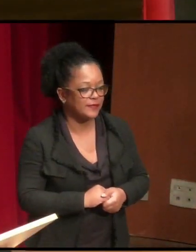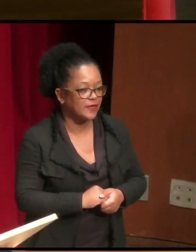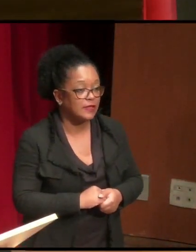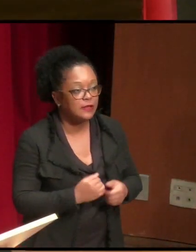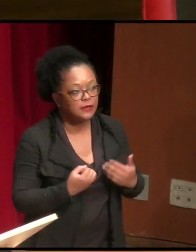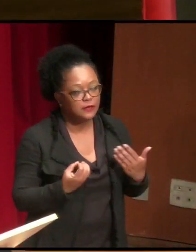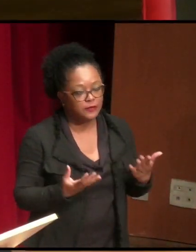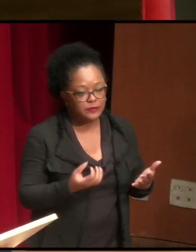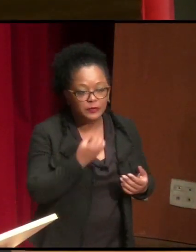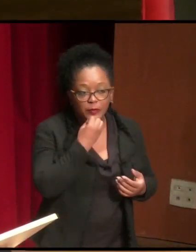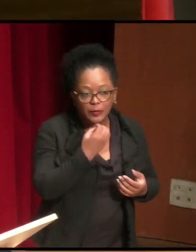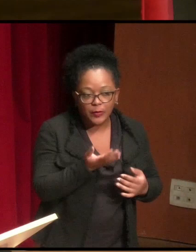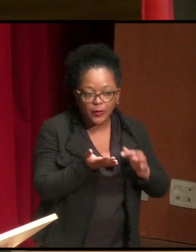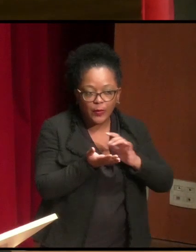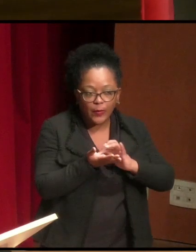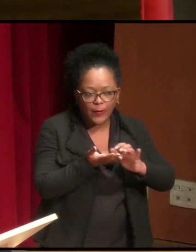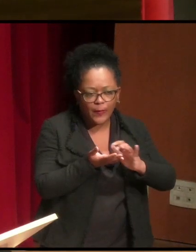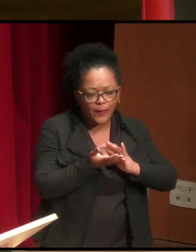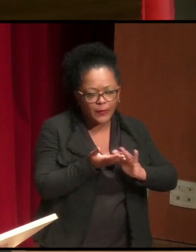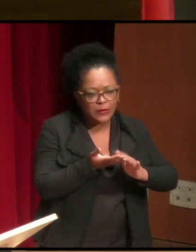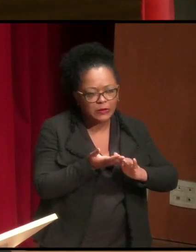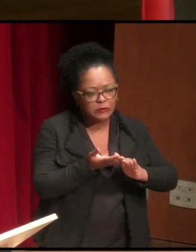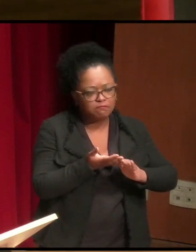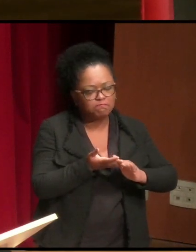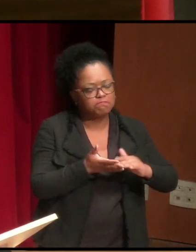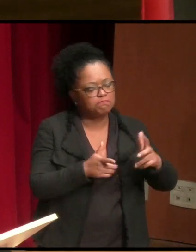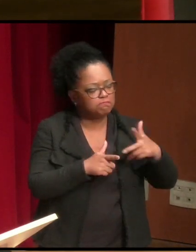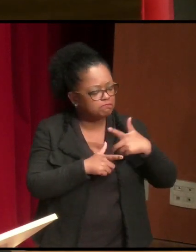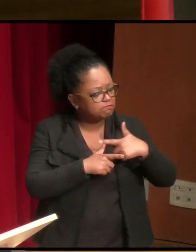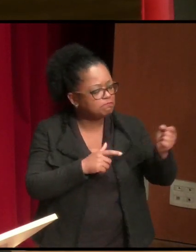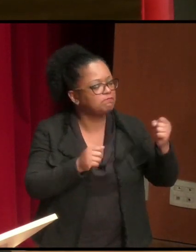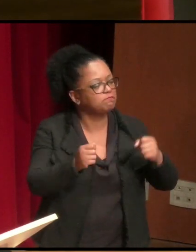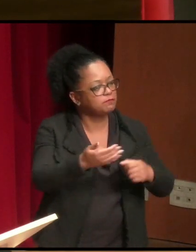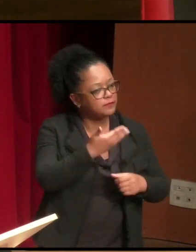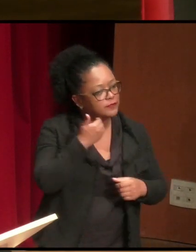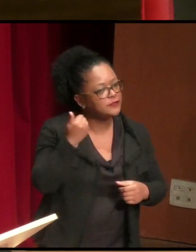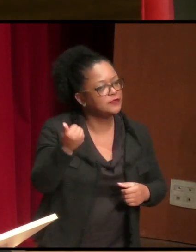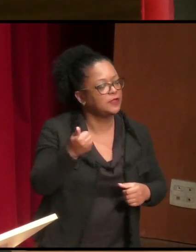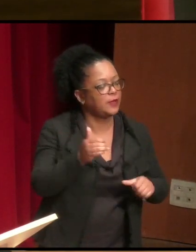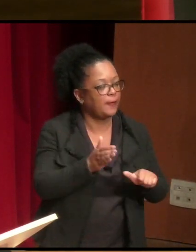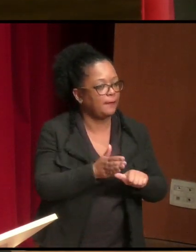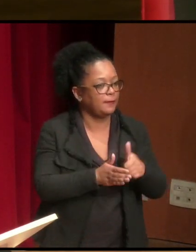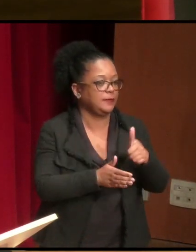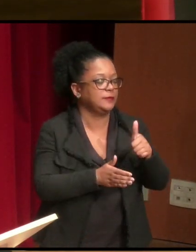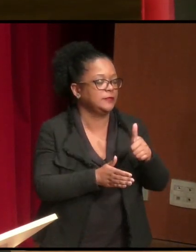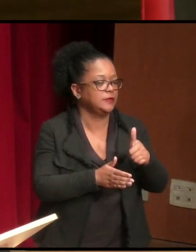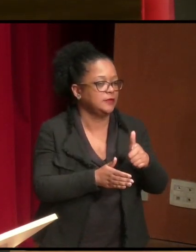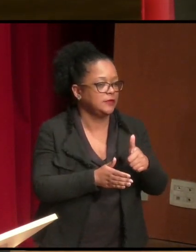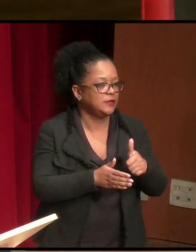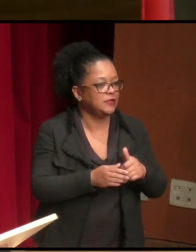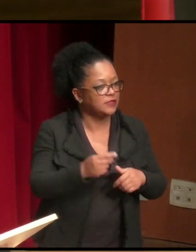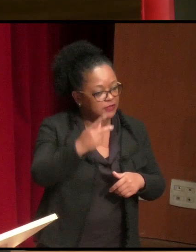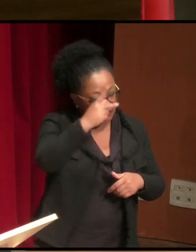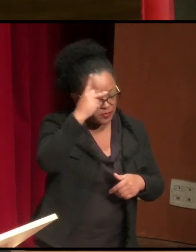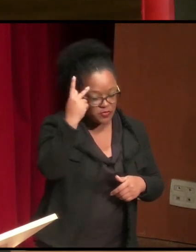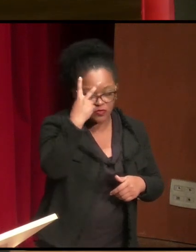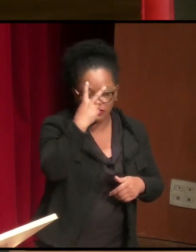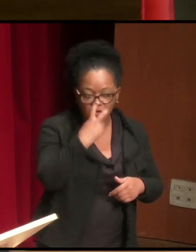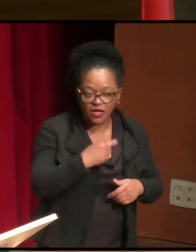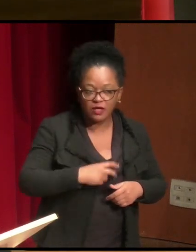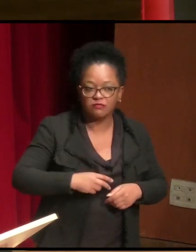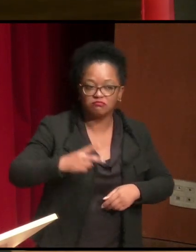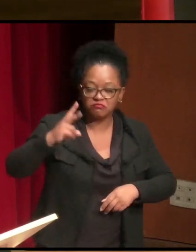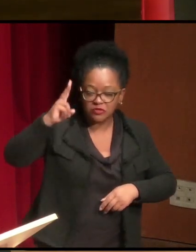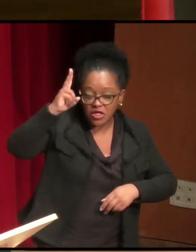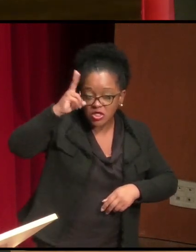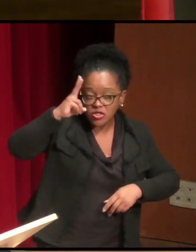Bom, primeiro, o Braille é a maior conquista civilizatória da pessoa cega da história. Né? É o